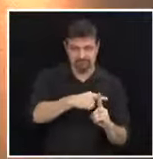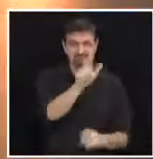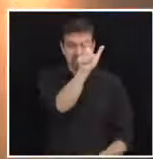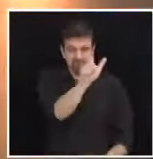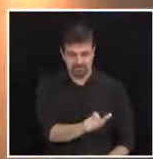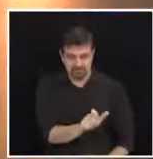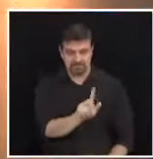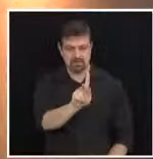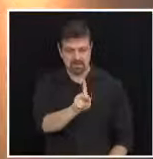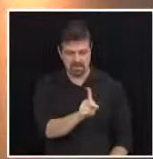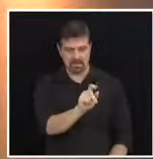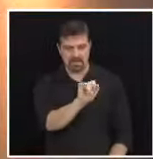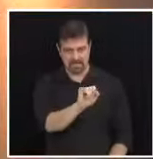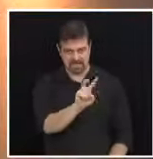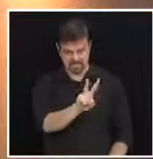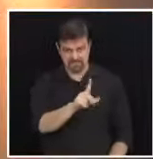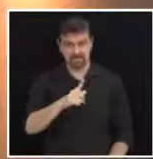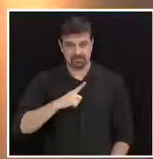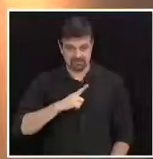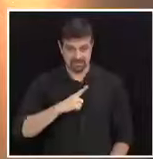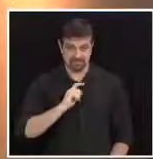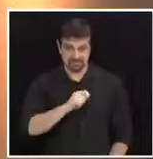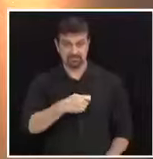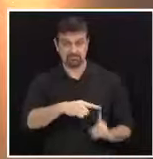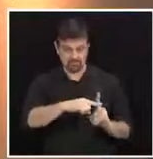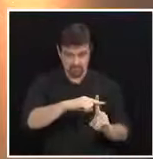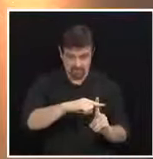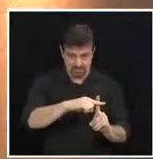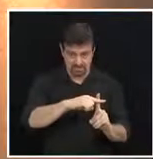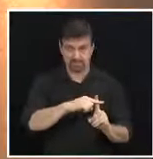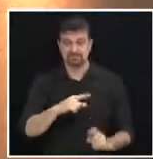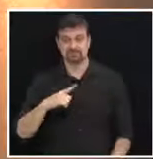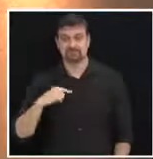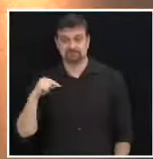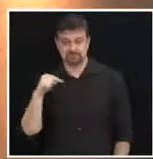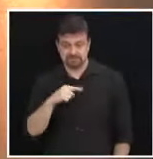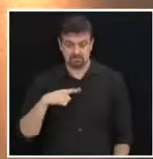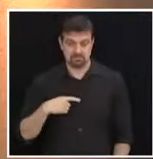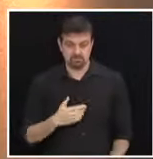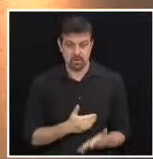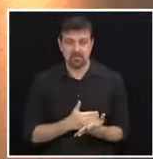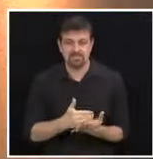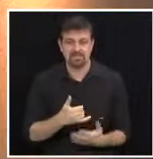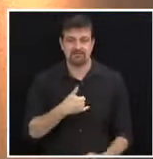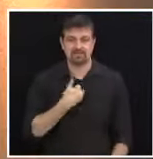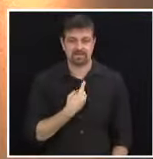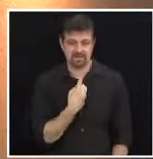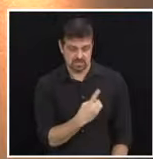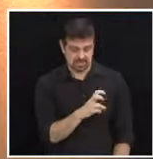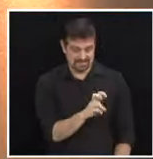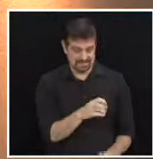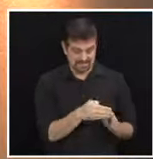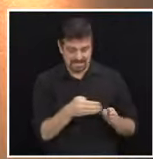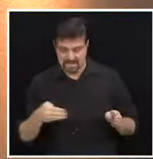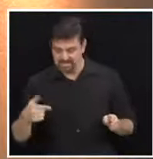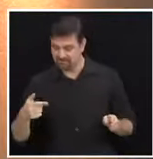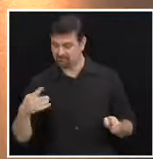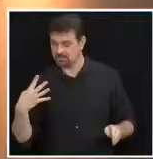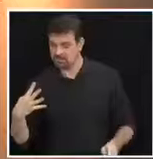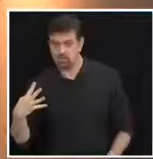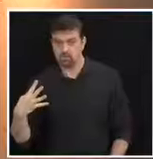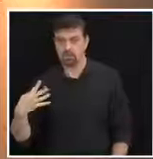que popularmente se diz positivo, isso acontecia dentro de uma faixa etária de 15 a 24 anos